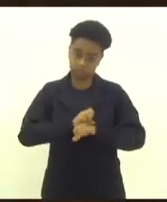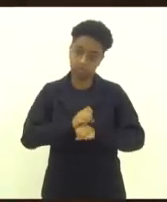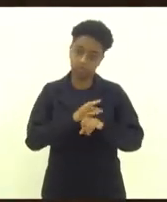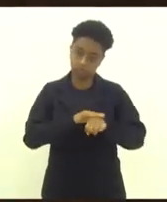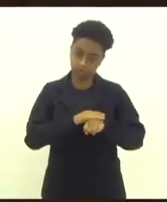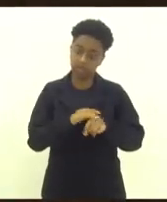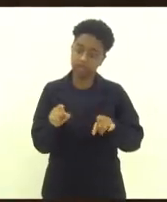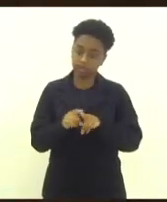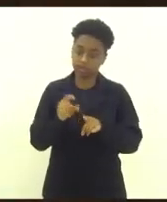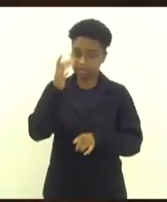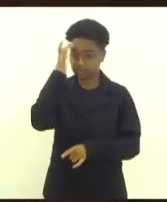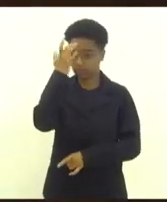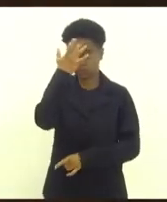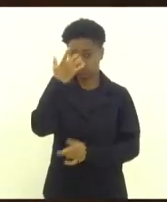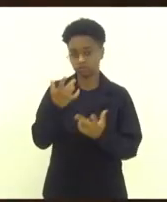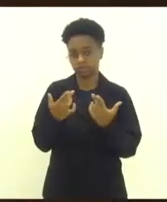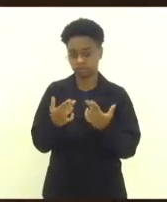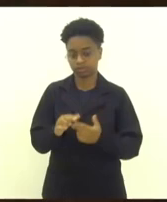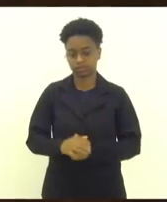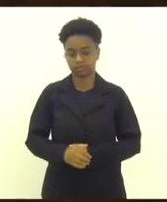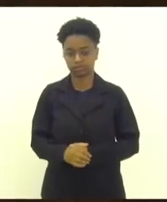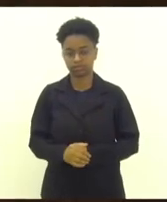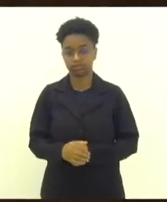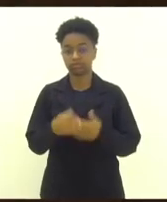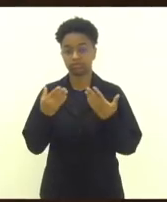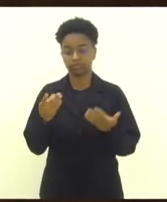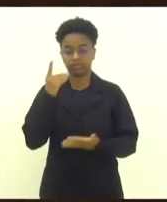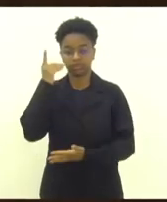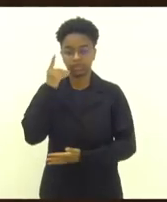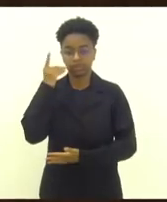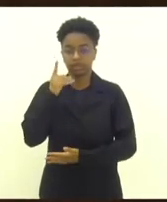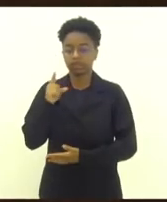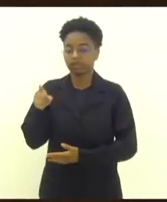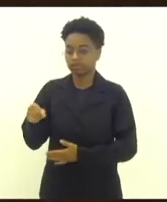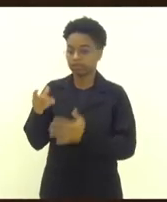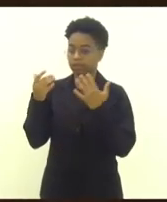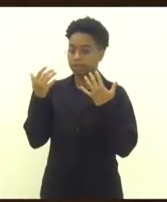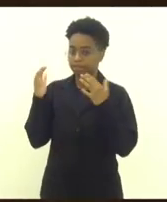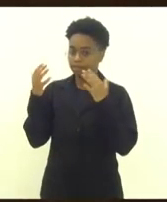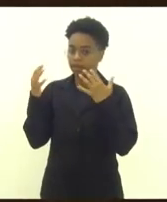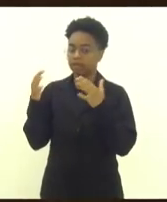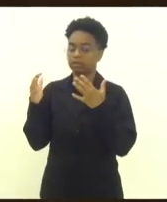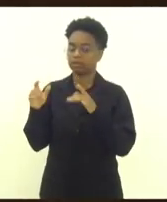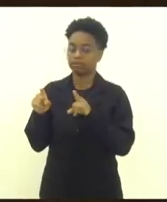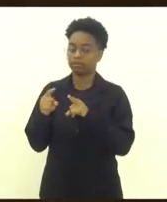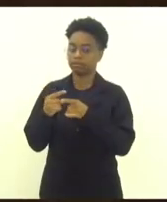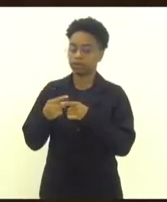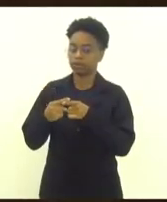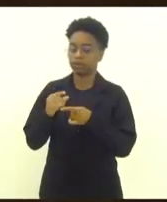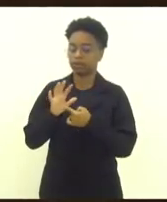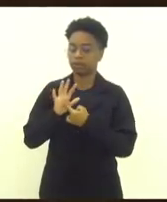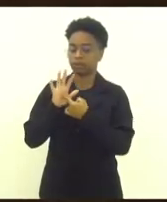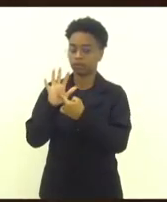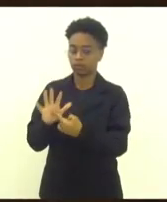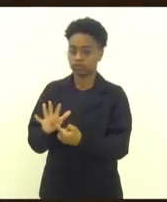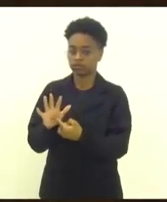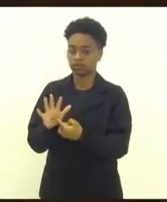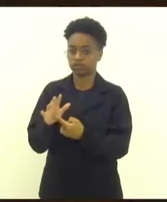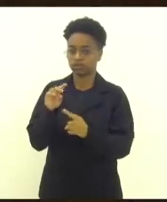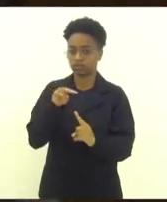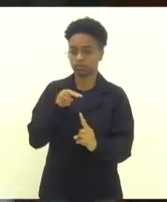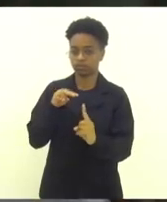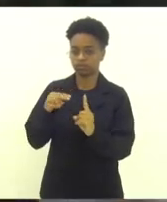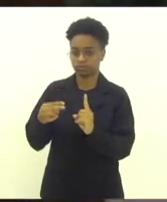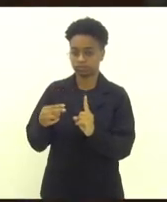até a saúde mental então Deputado estante vossa excelência está de parabéns mostrou uma visão